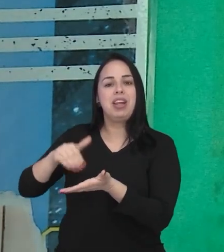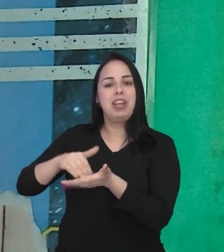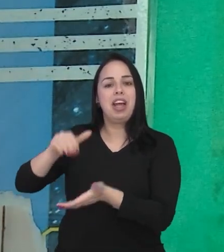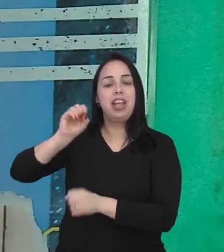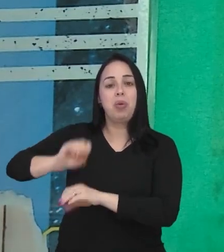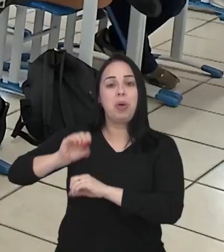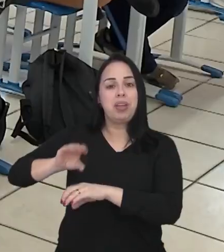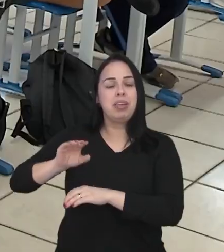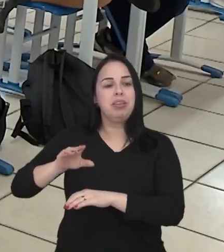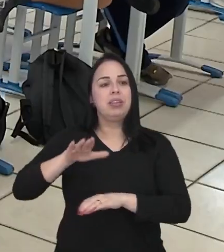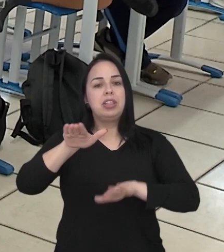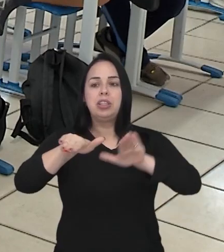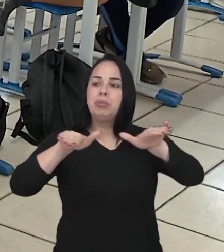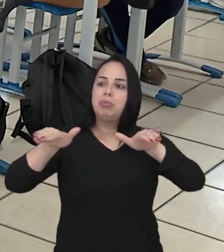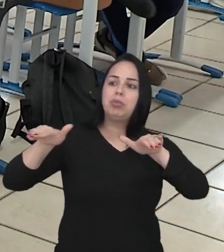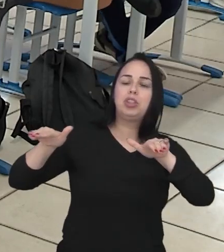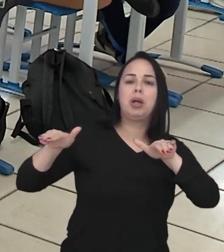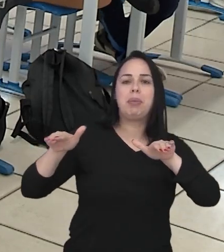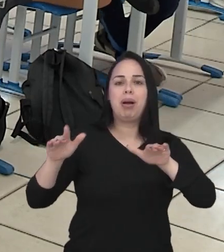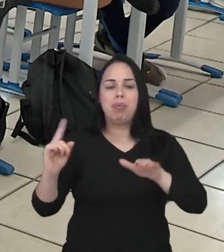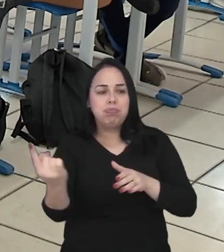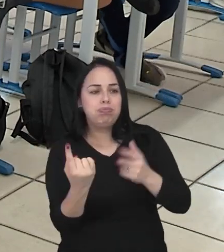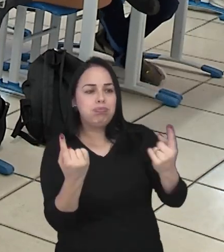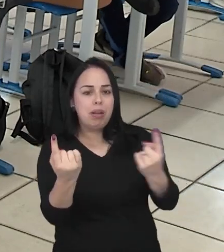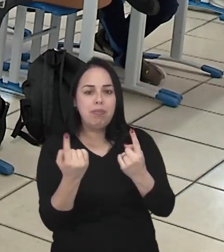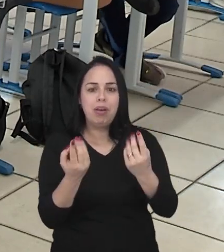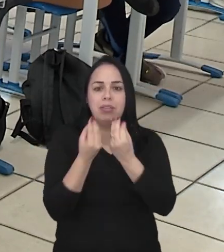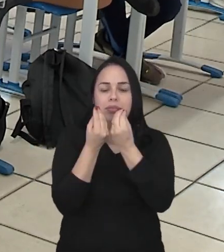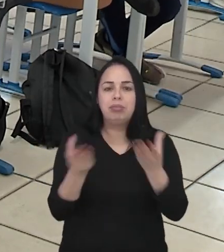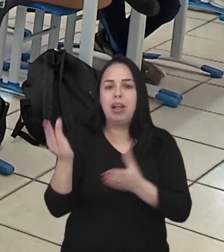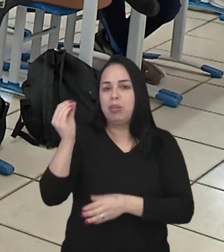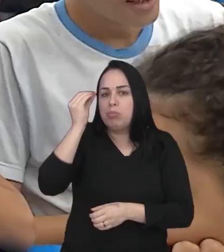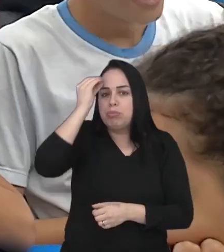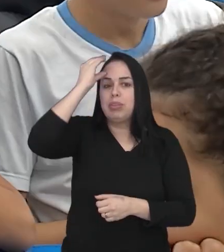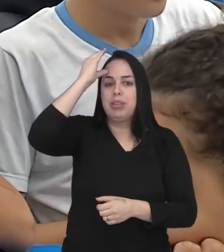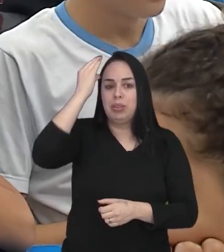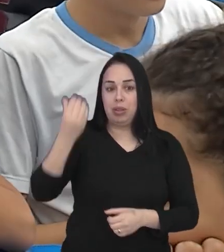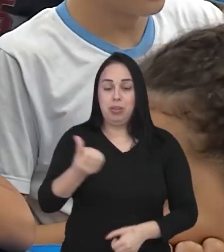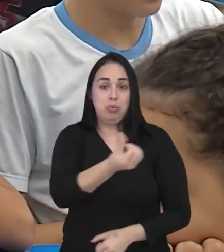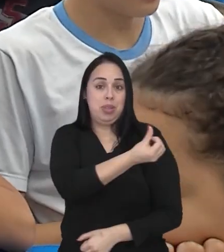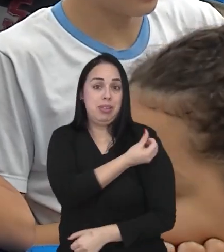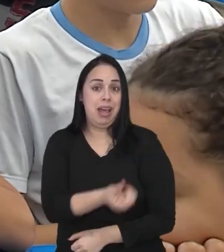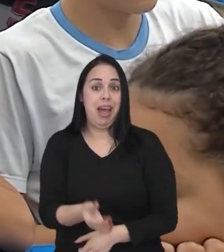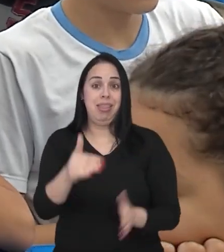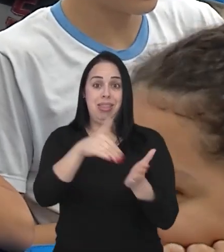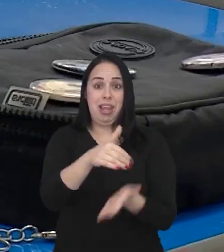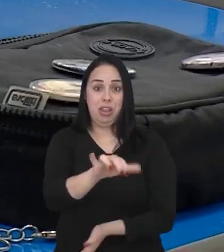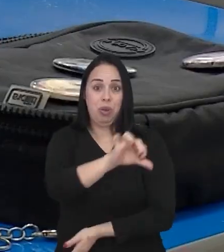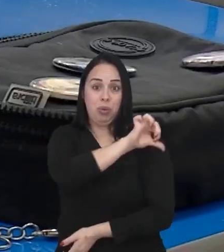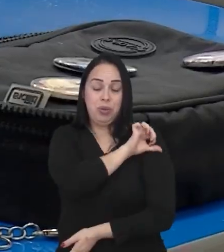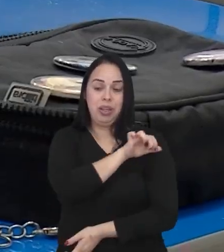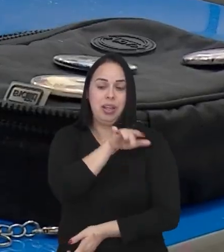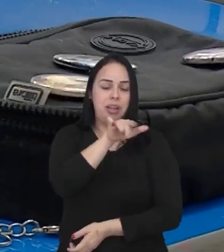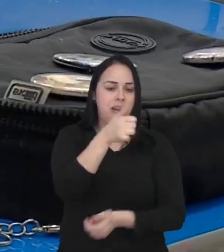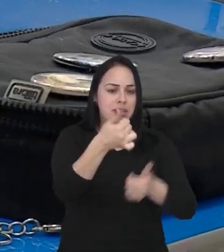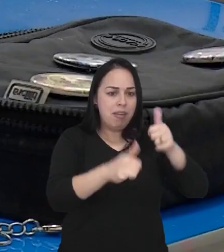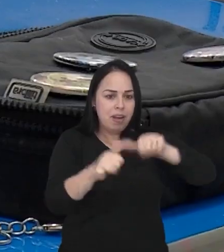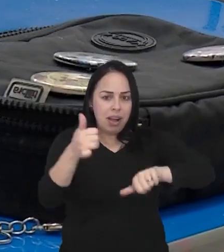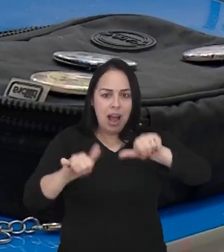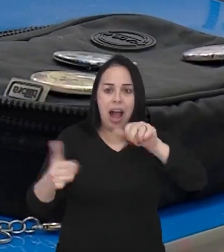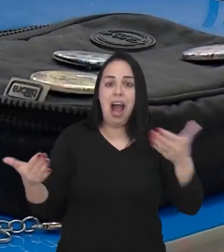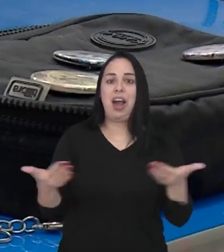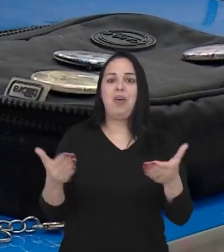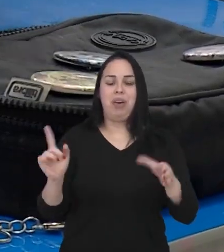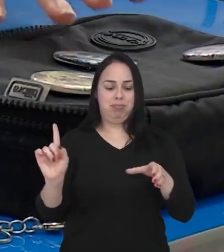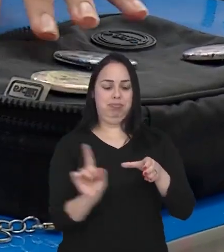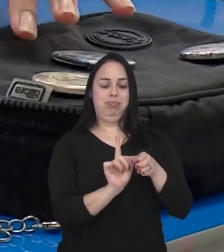Secretaria da Educação que estimula a busca pelo conhecimento entre os alunos do 6º e 9º ano. Eles passaram por